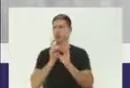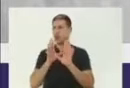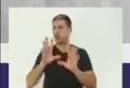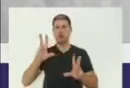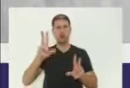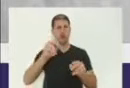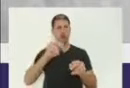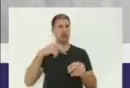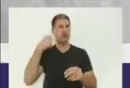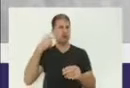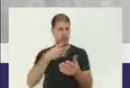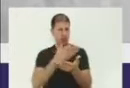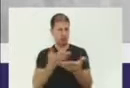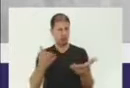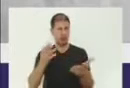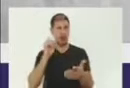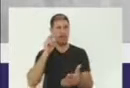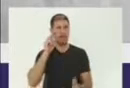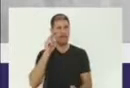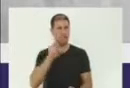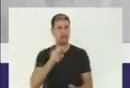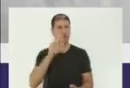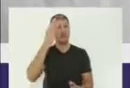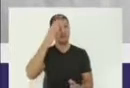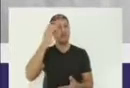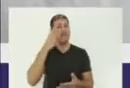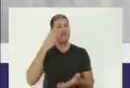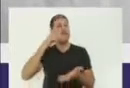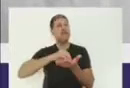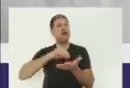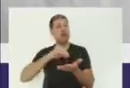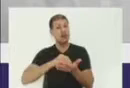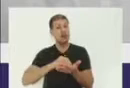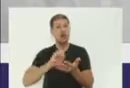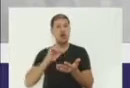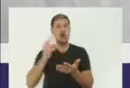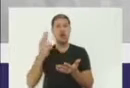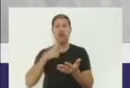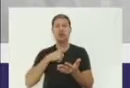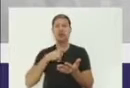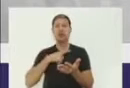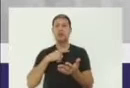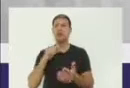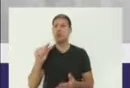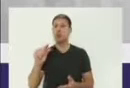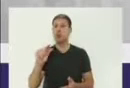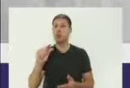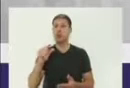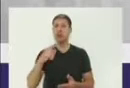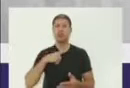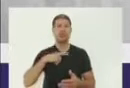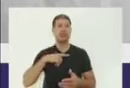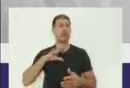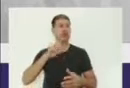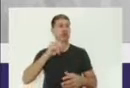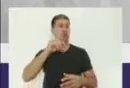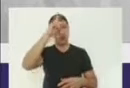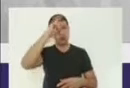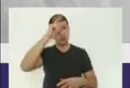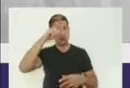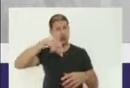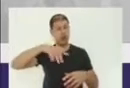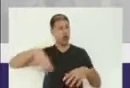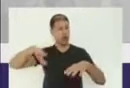demais vereadores para sabermos se está faltando ou se está em número menor equipamentos de saúde em todos esses